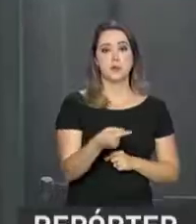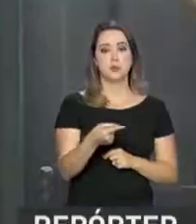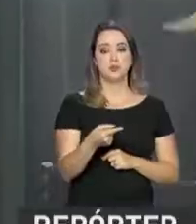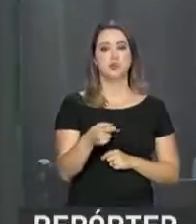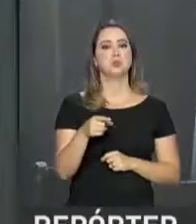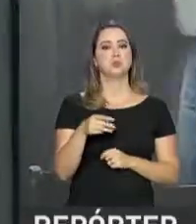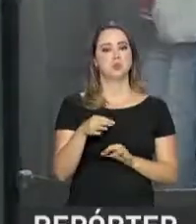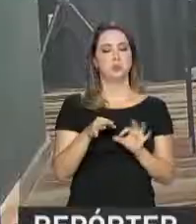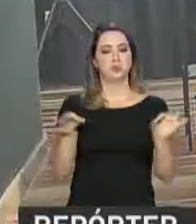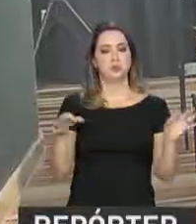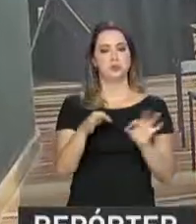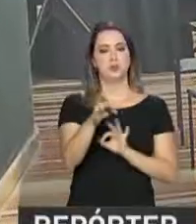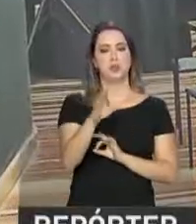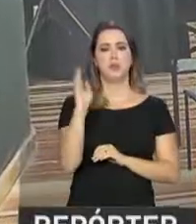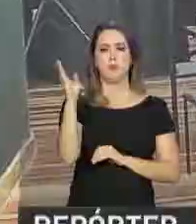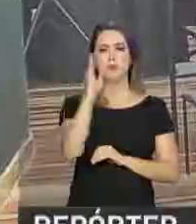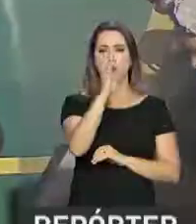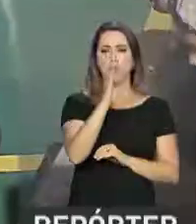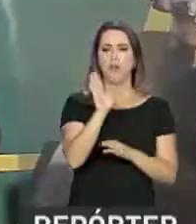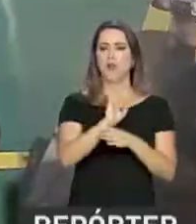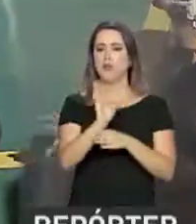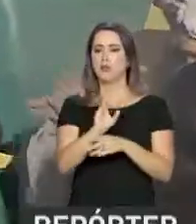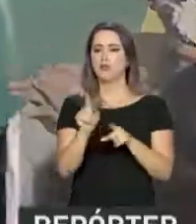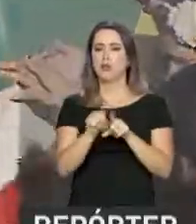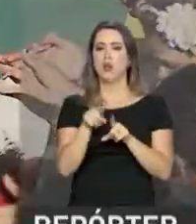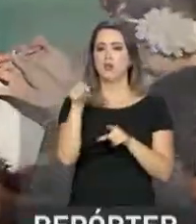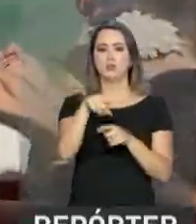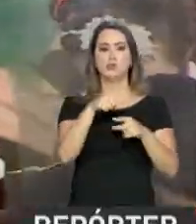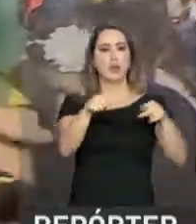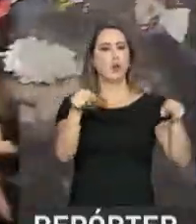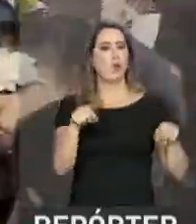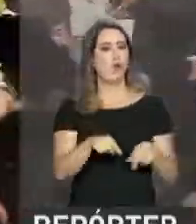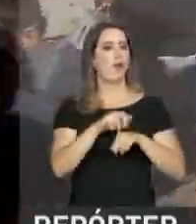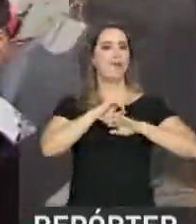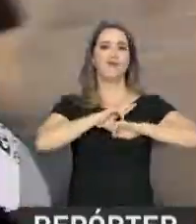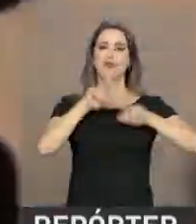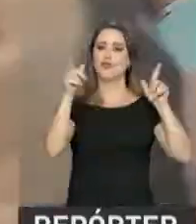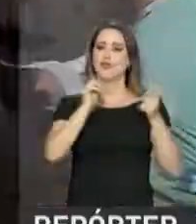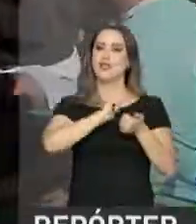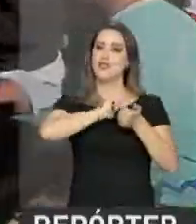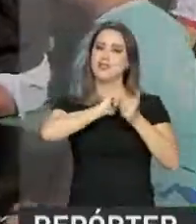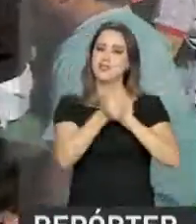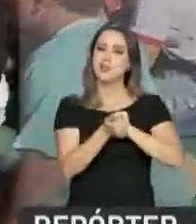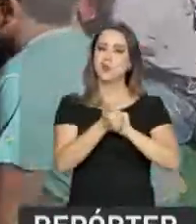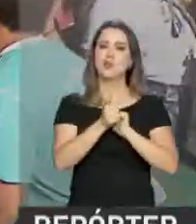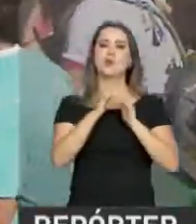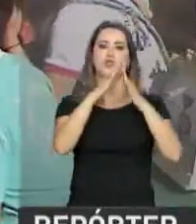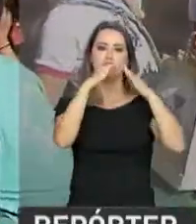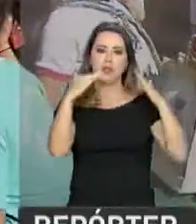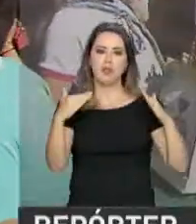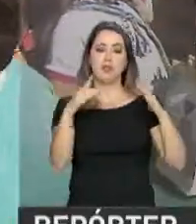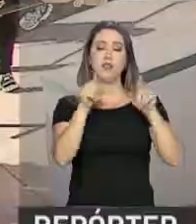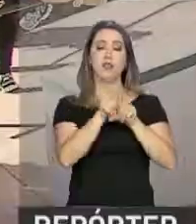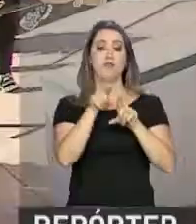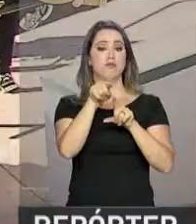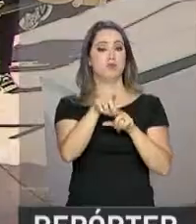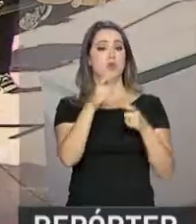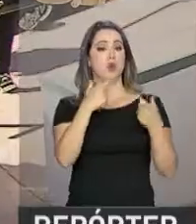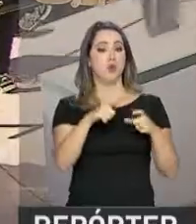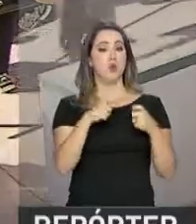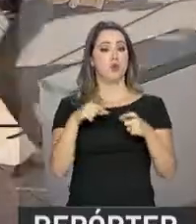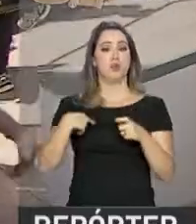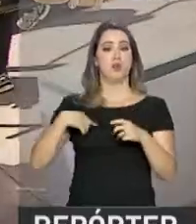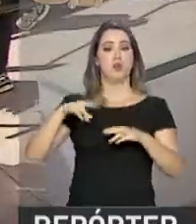biblioteca, cine-teatro com 60 lugares, salas multiuso, quadra poliesportiva coberta, telecentros, além